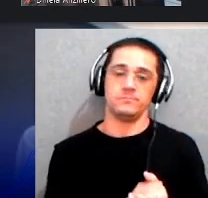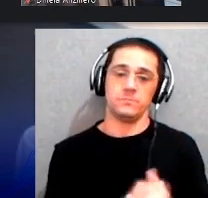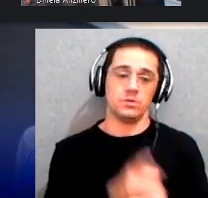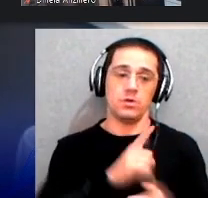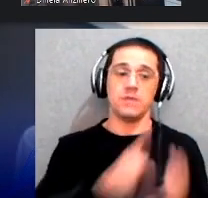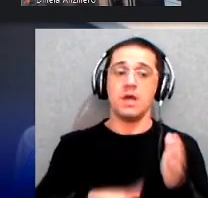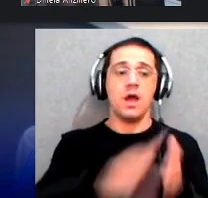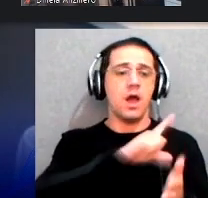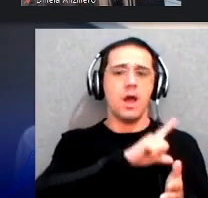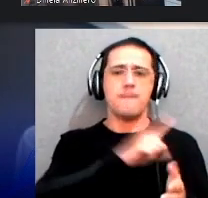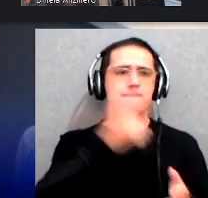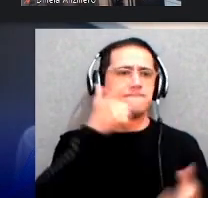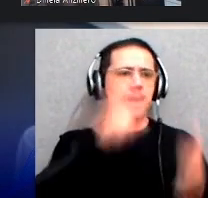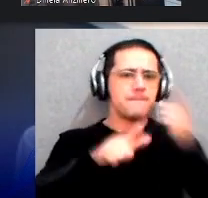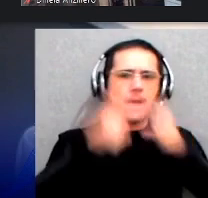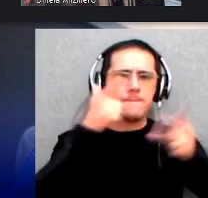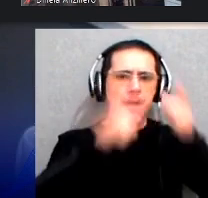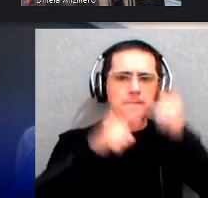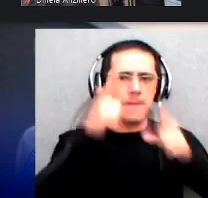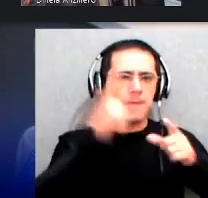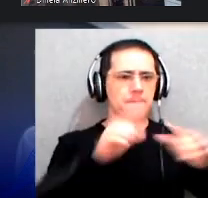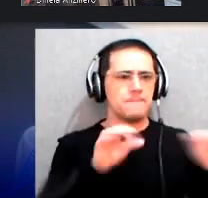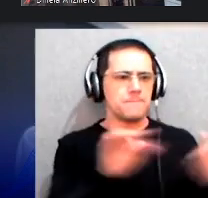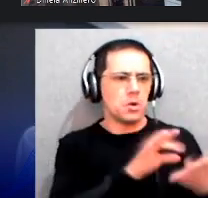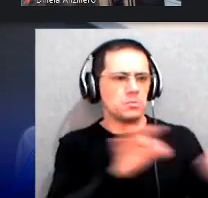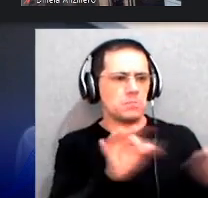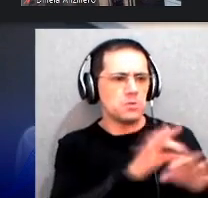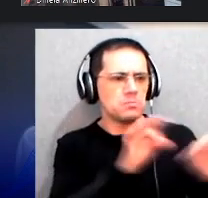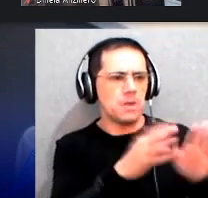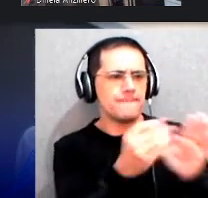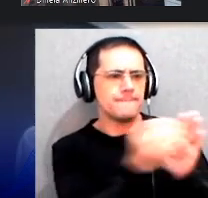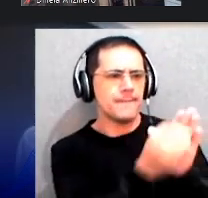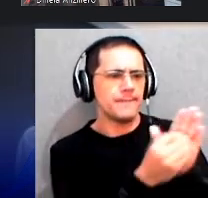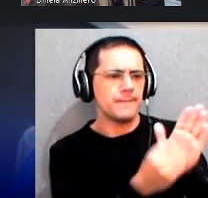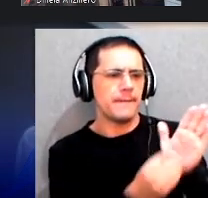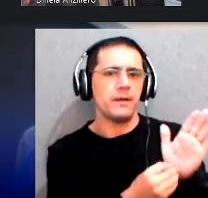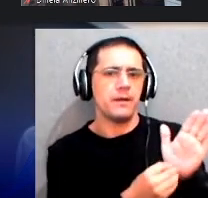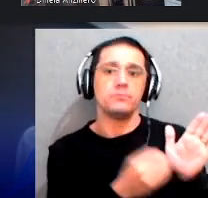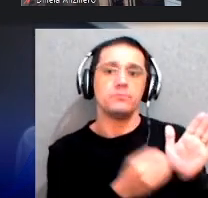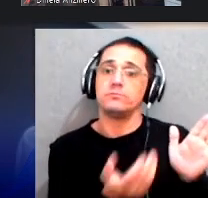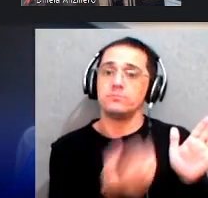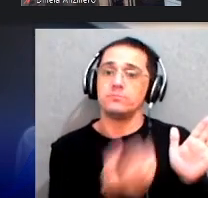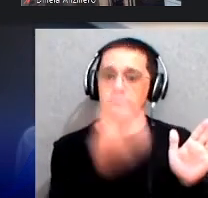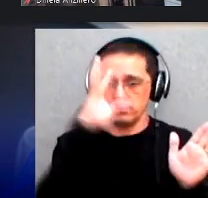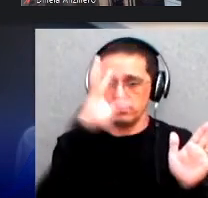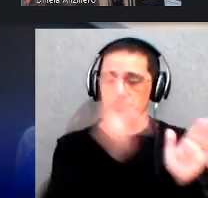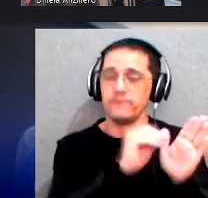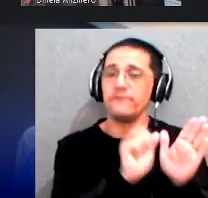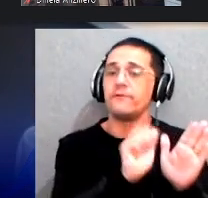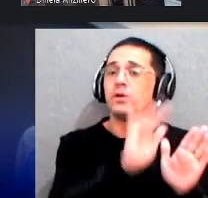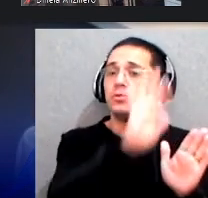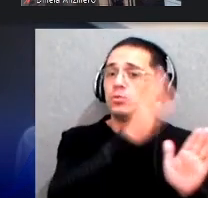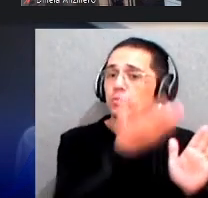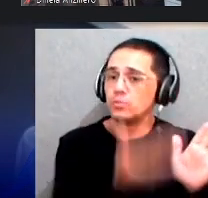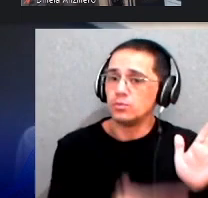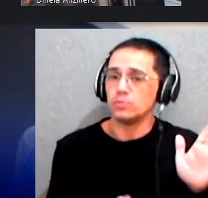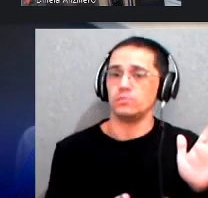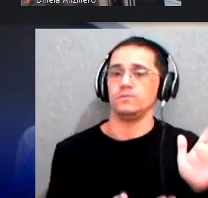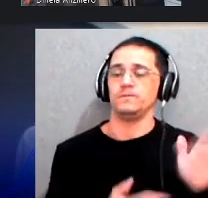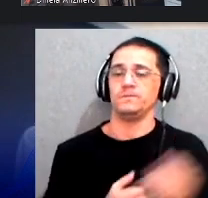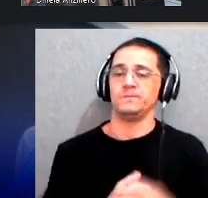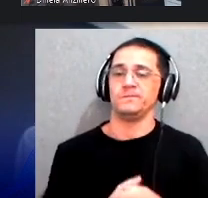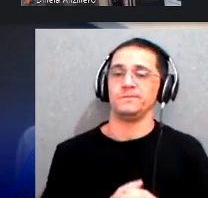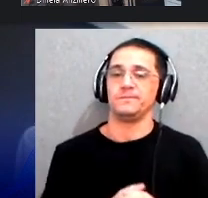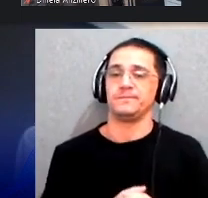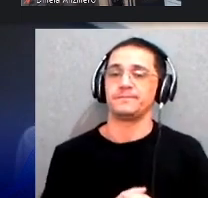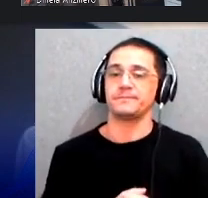de mérito do processo. Ele não pode abrir mão disso. Então, para a gente seguir, e eu já me encaminho para o final,